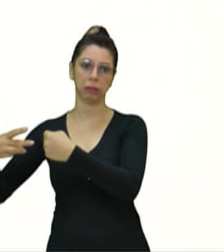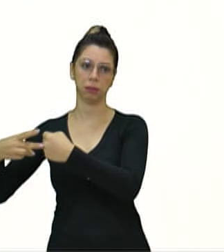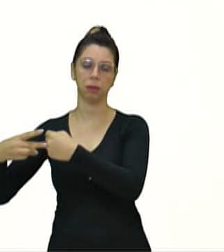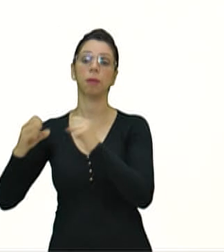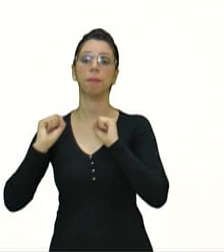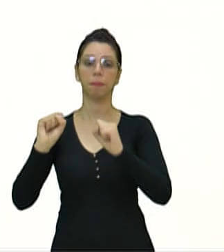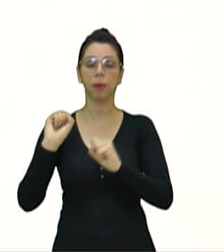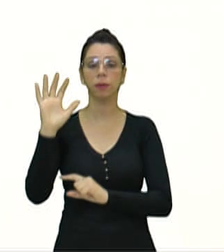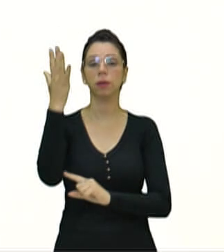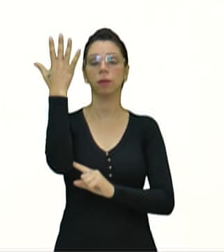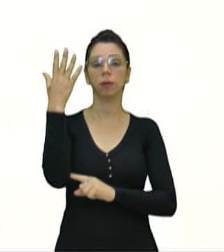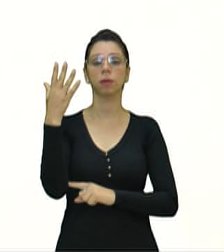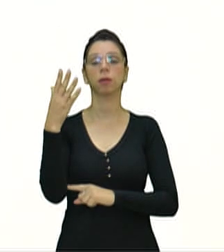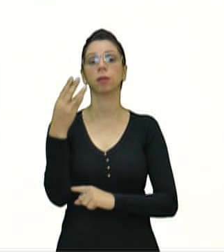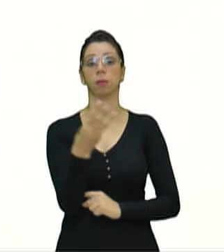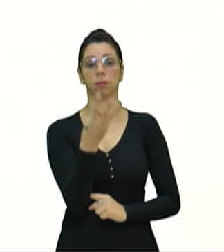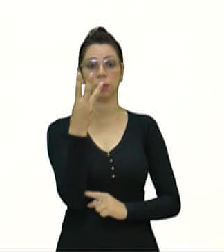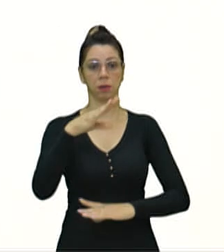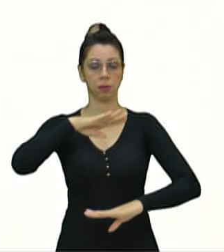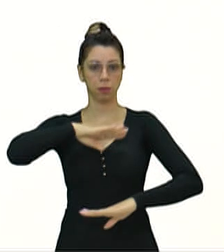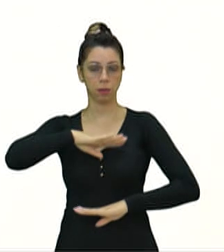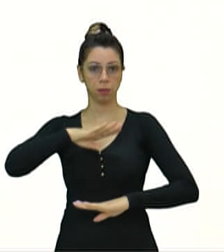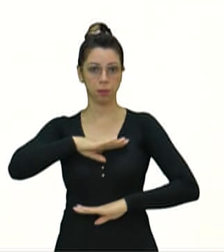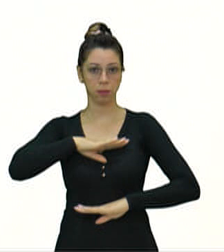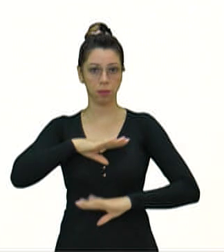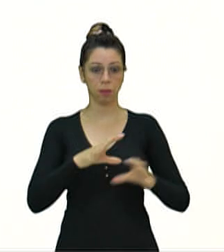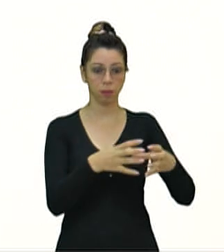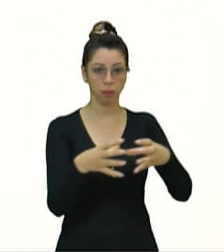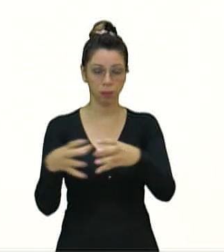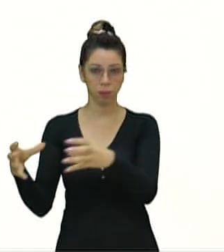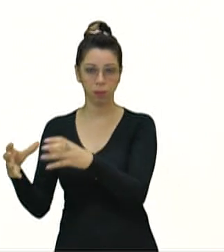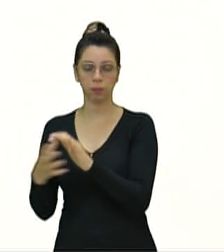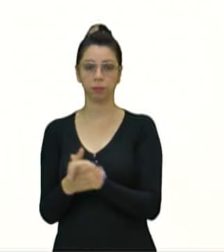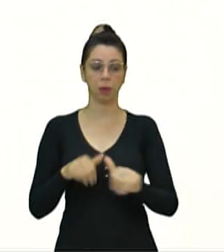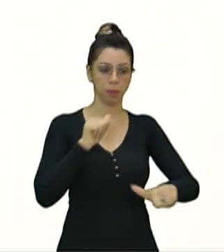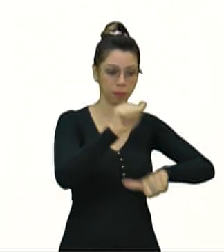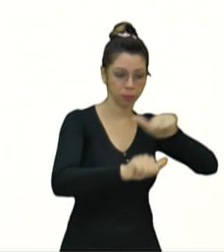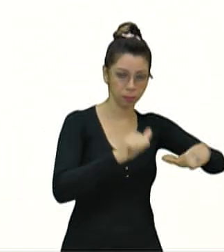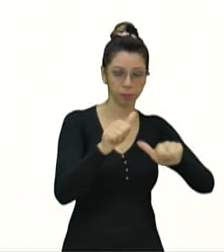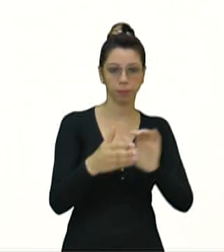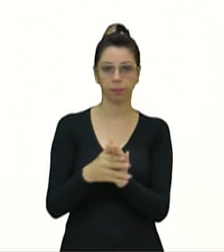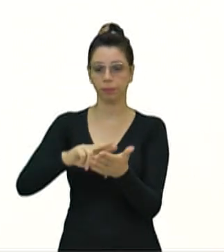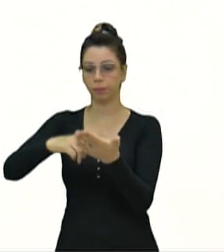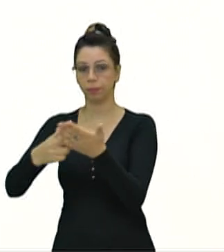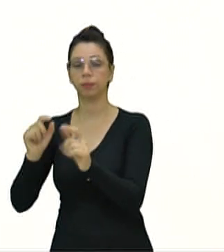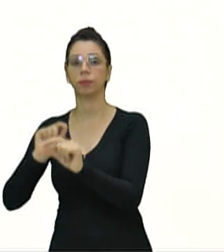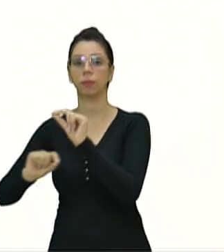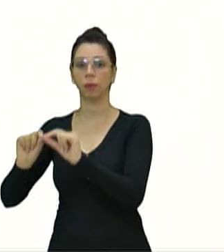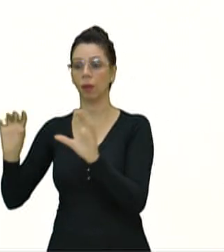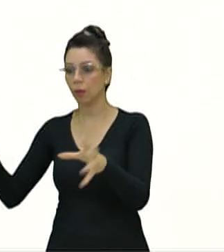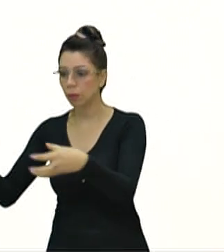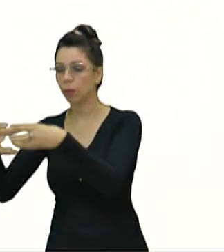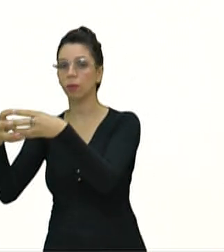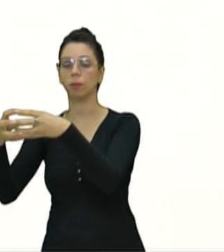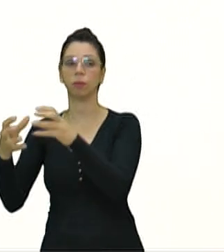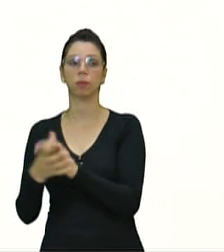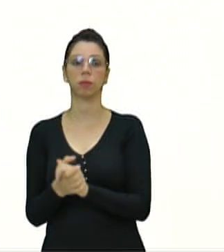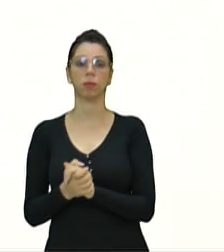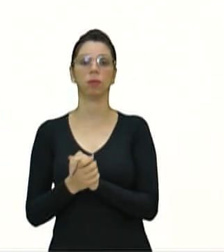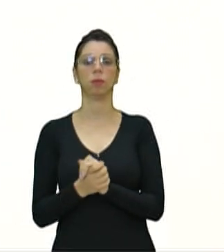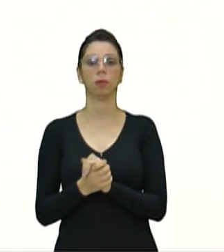acontecer em 3 situações, em 3 modalidades: transformação, tradução e conjugação. São